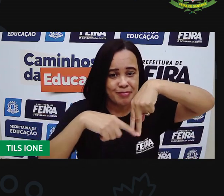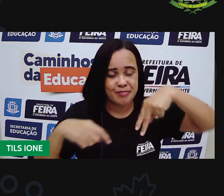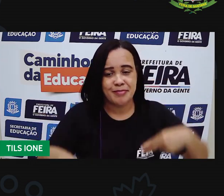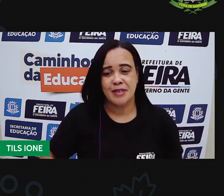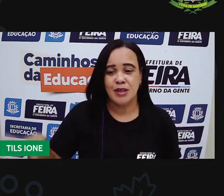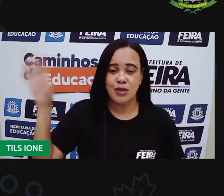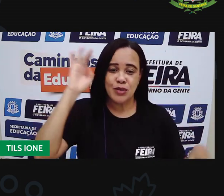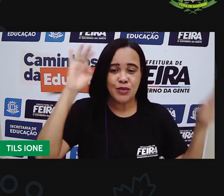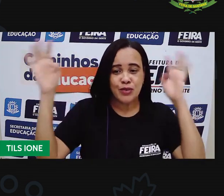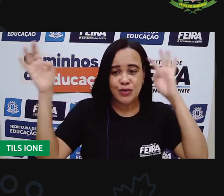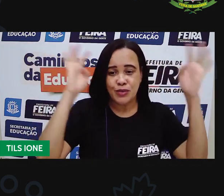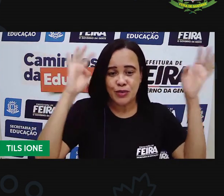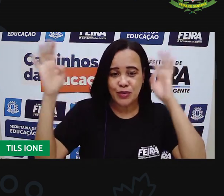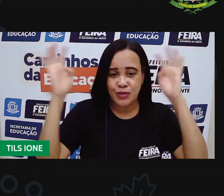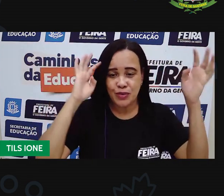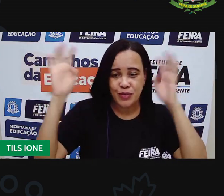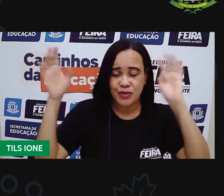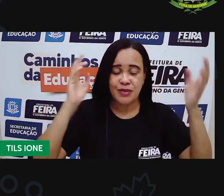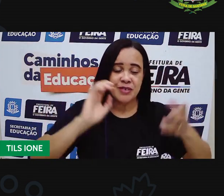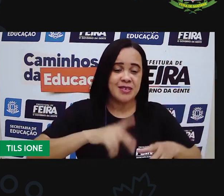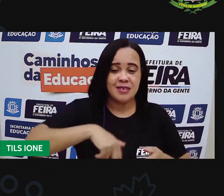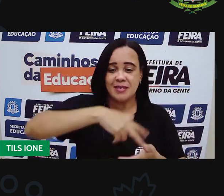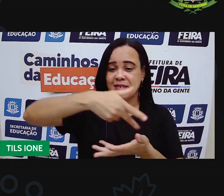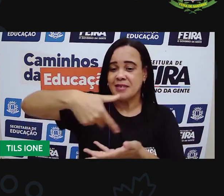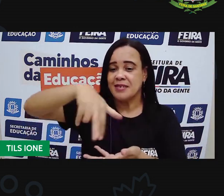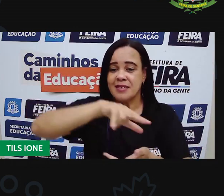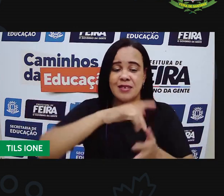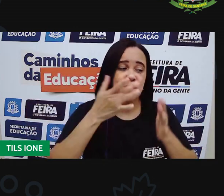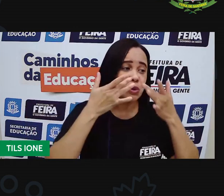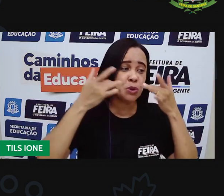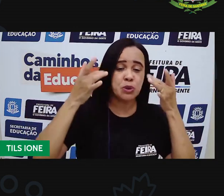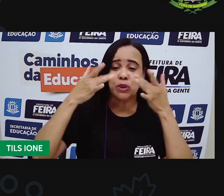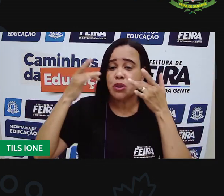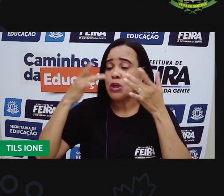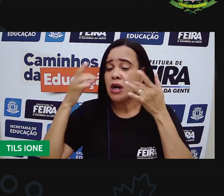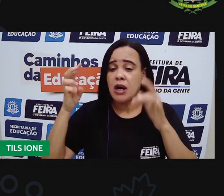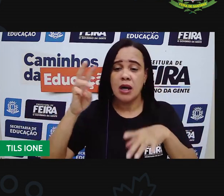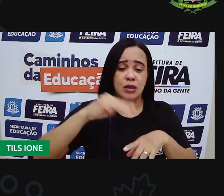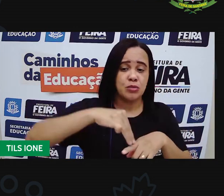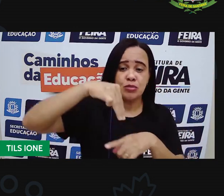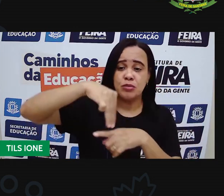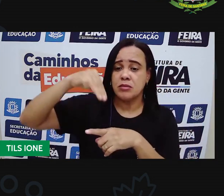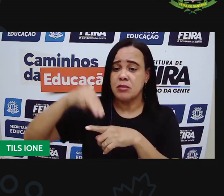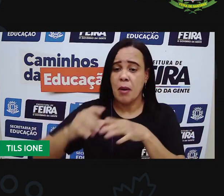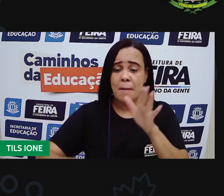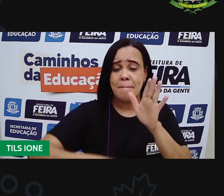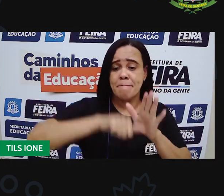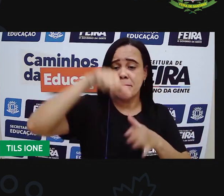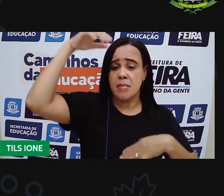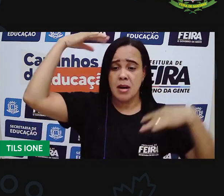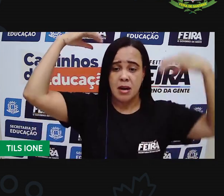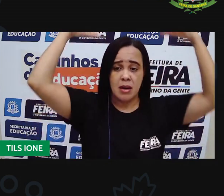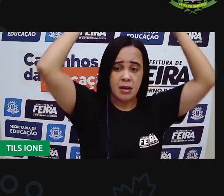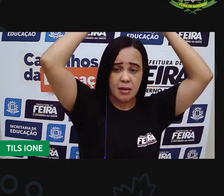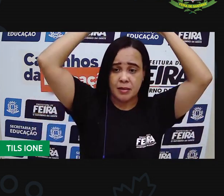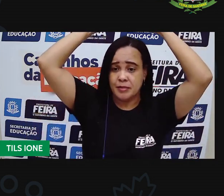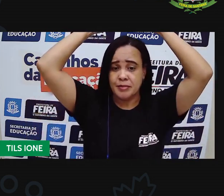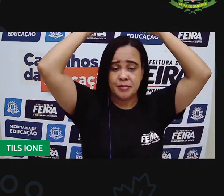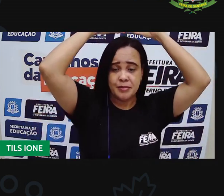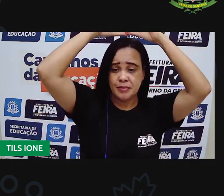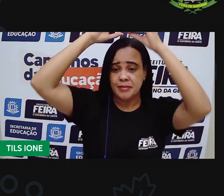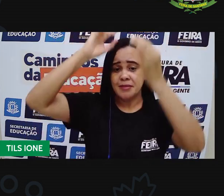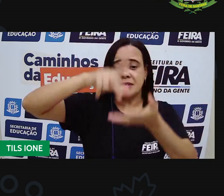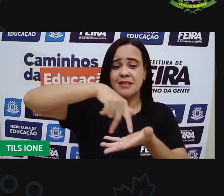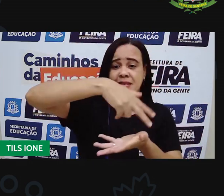Sonhava em dançar no teatro municipal como a primeira bailarina. Seria um sucesso. Dançaria até na